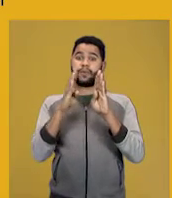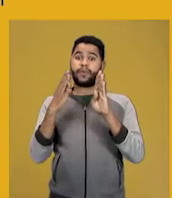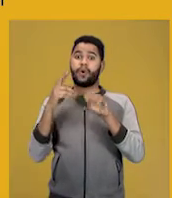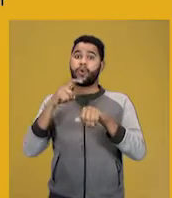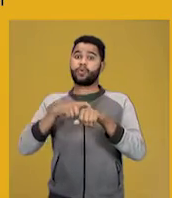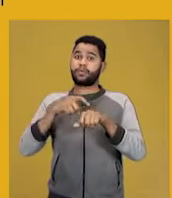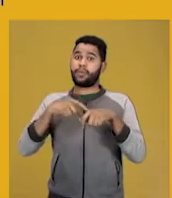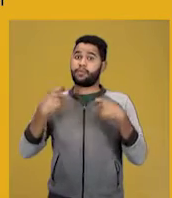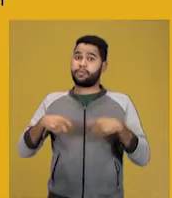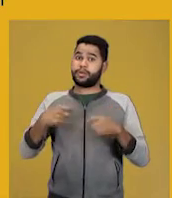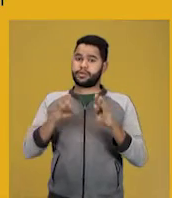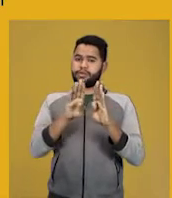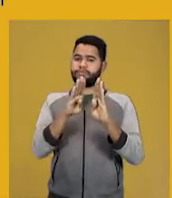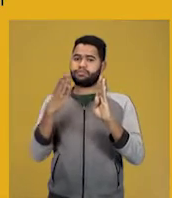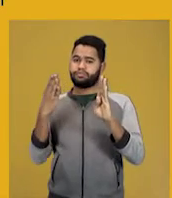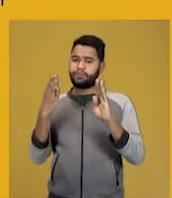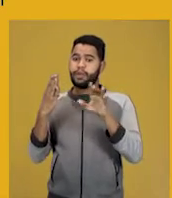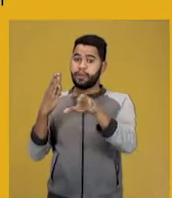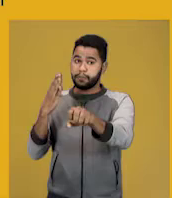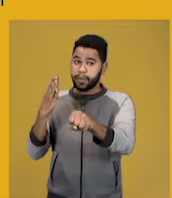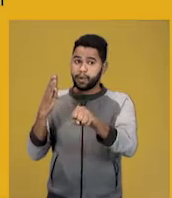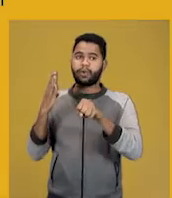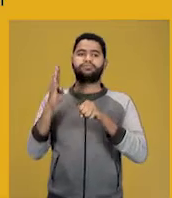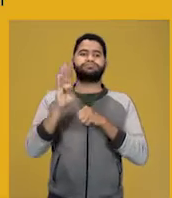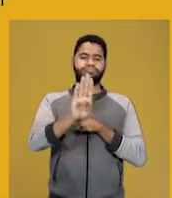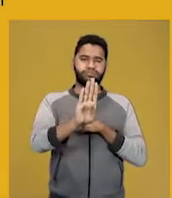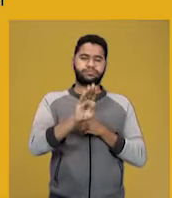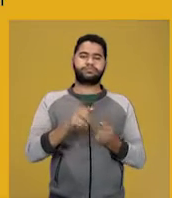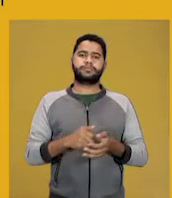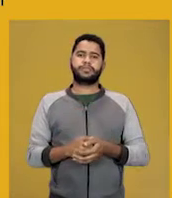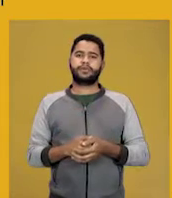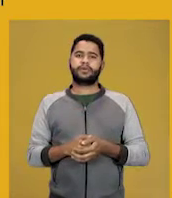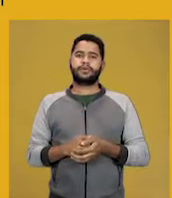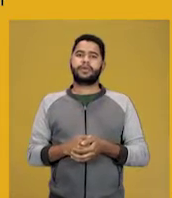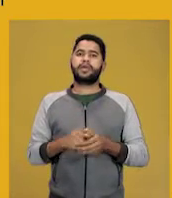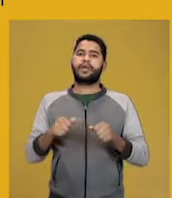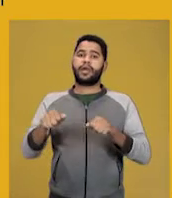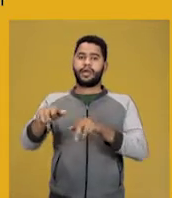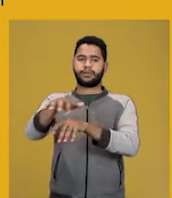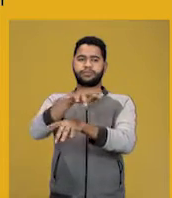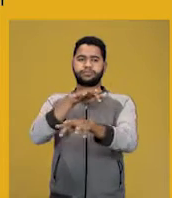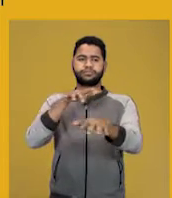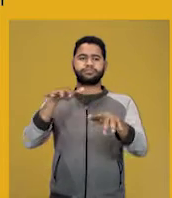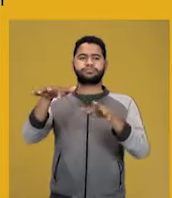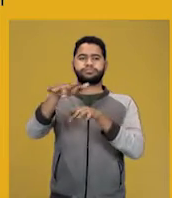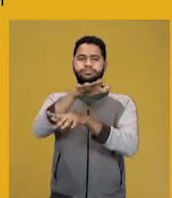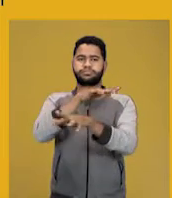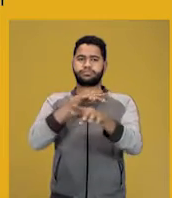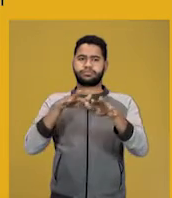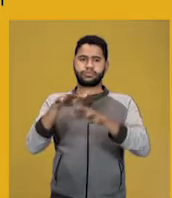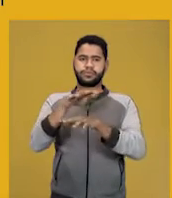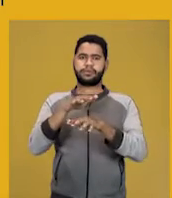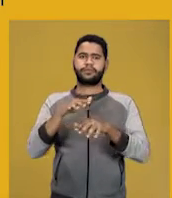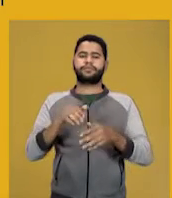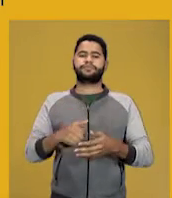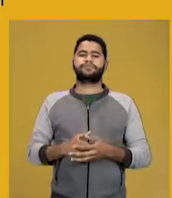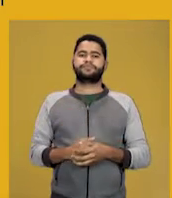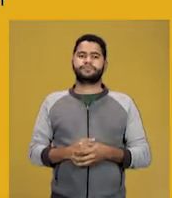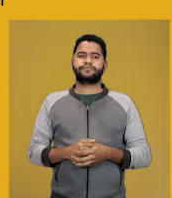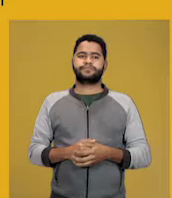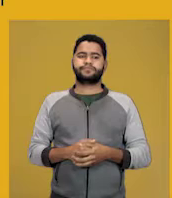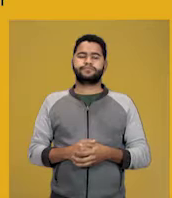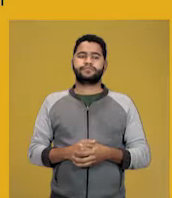tempo necessário. É importante não obstruir a circulação de ar com a má distribuição dos alimentos nas